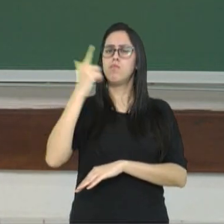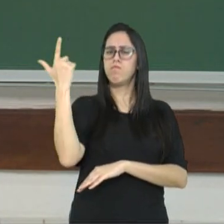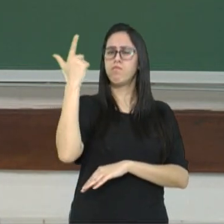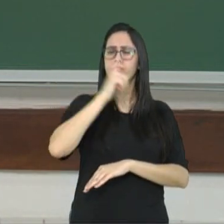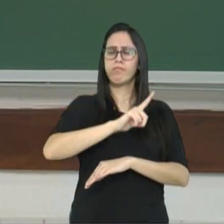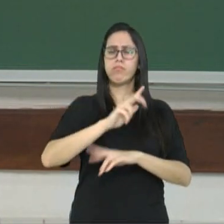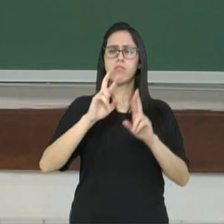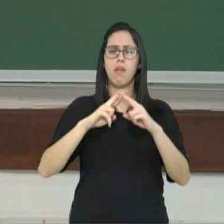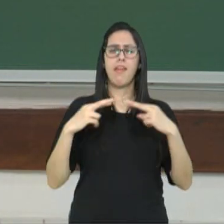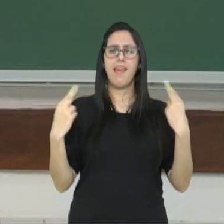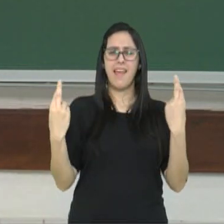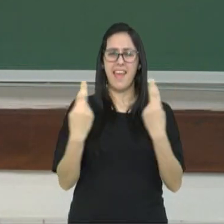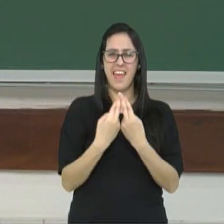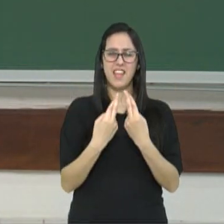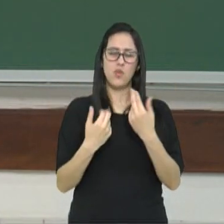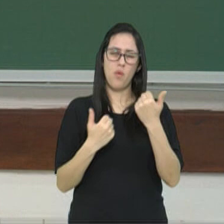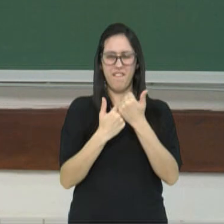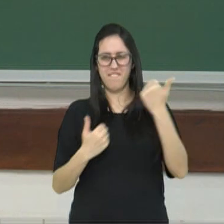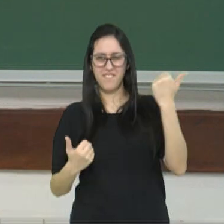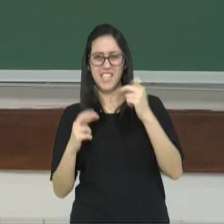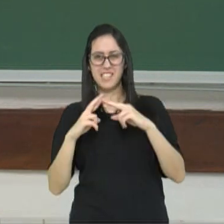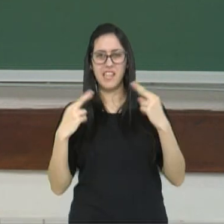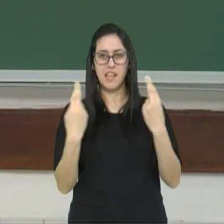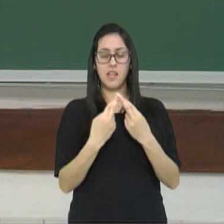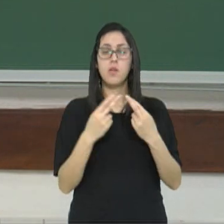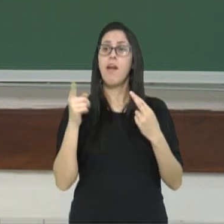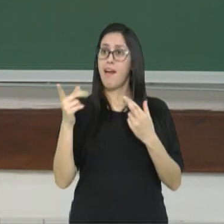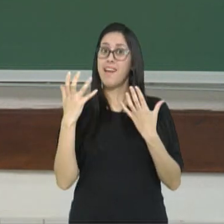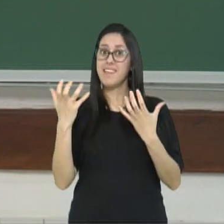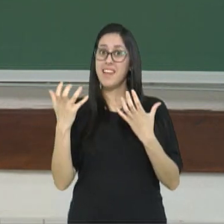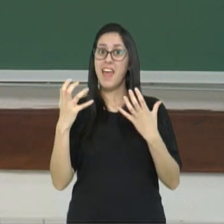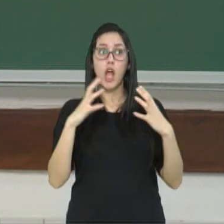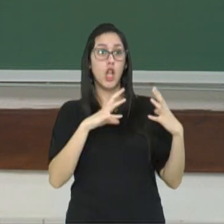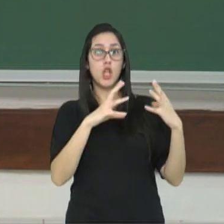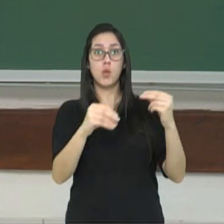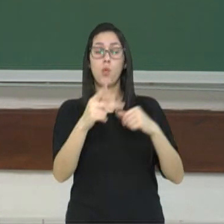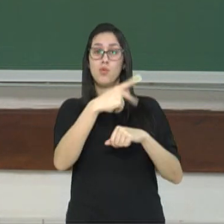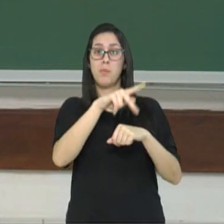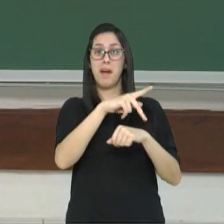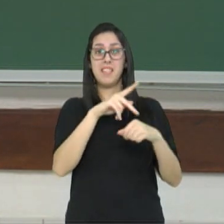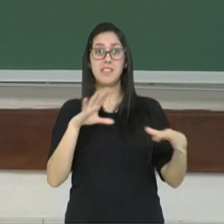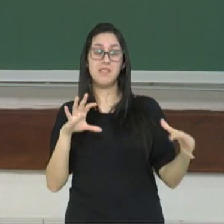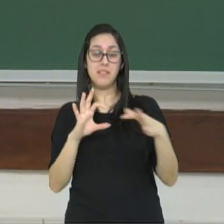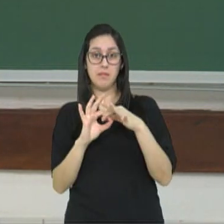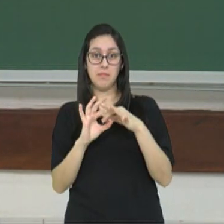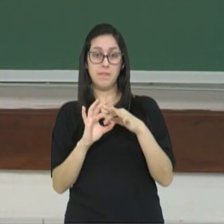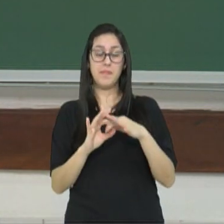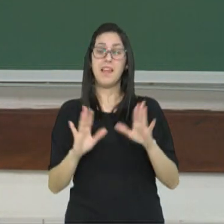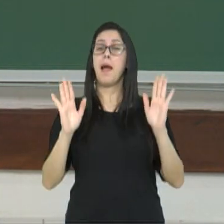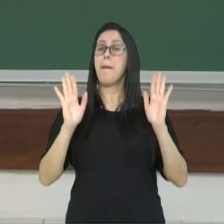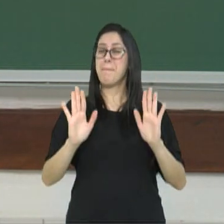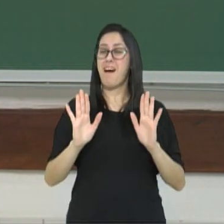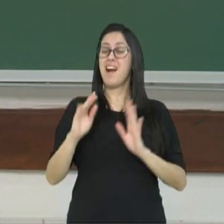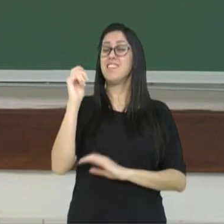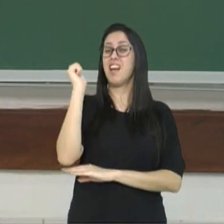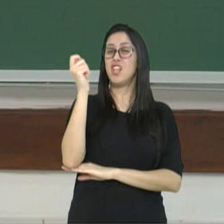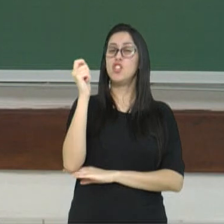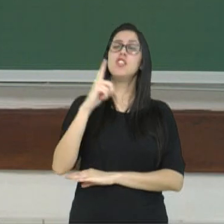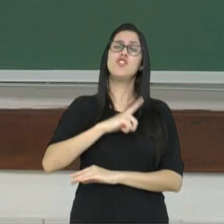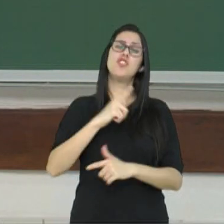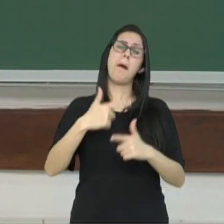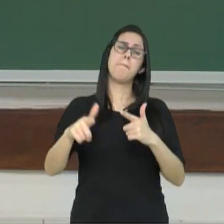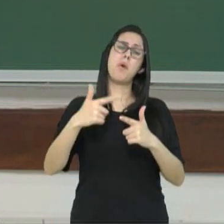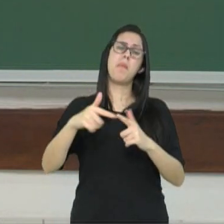queria que todos esses outros países fizessem parte dela. Só que a Argentina tinha problemas, que